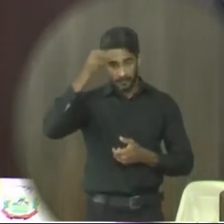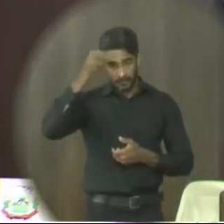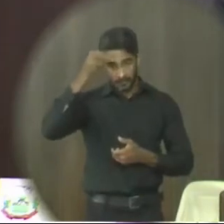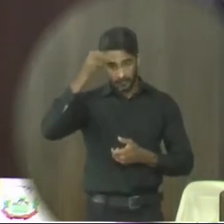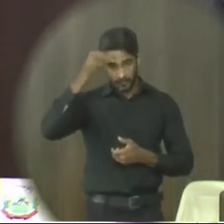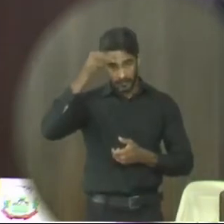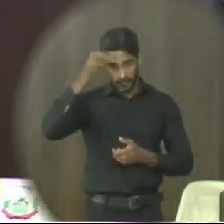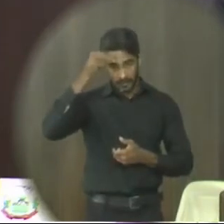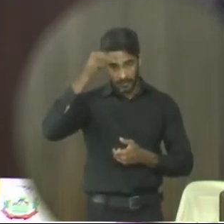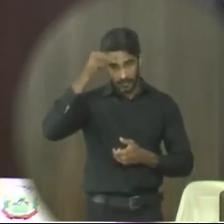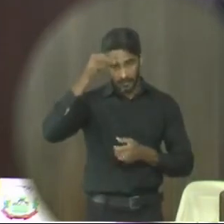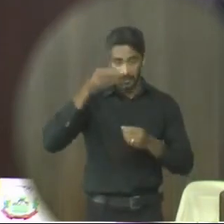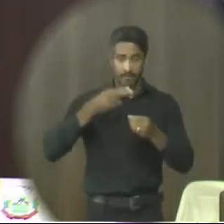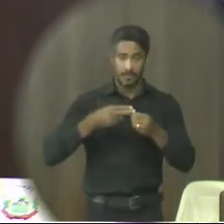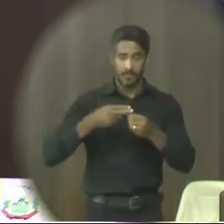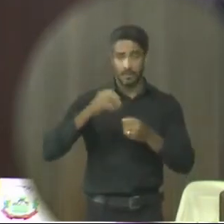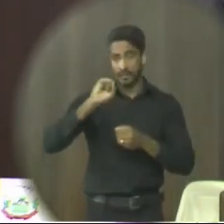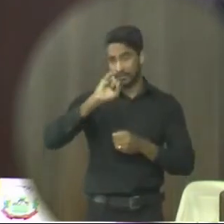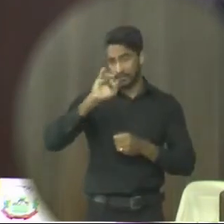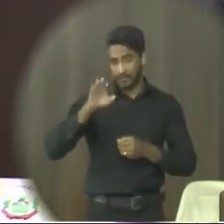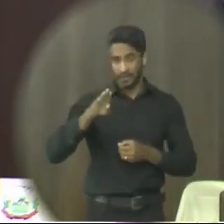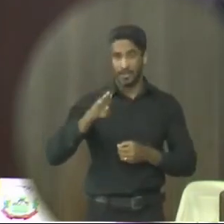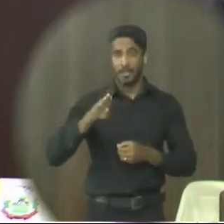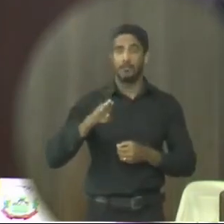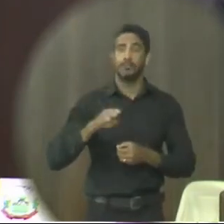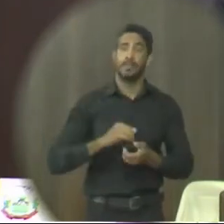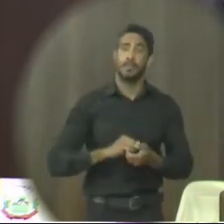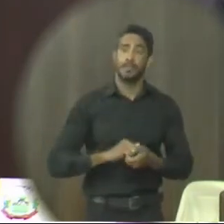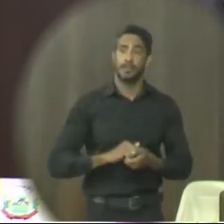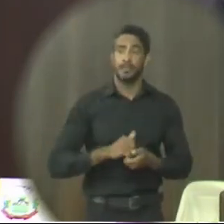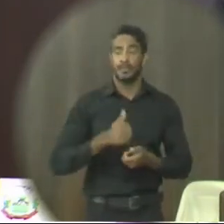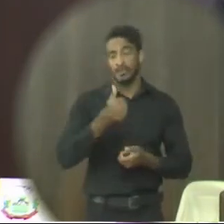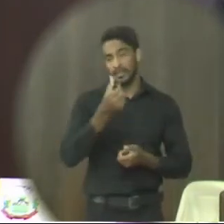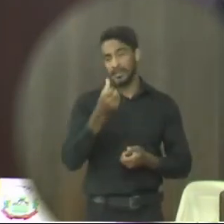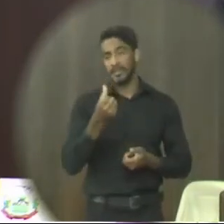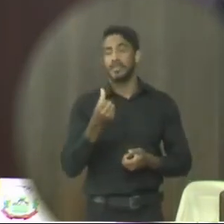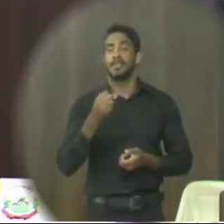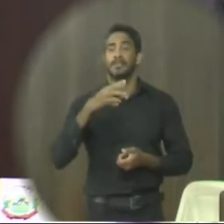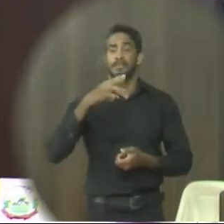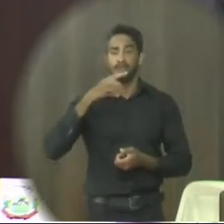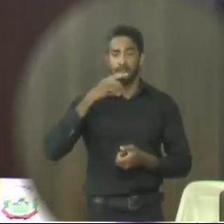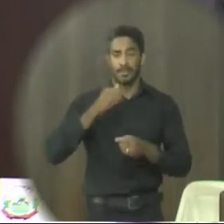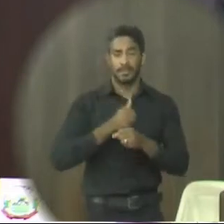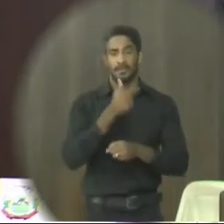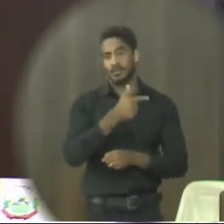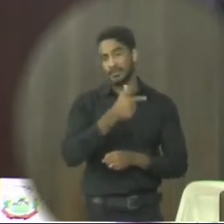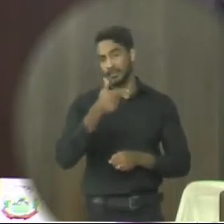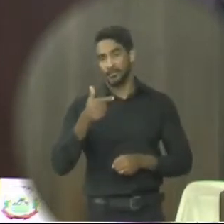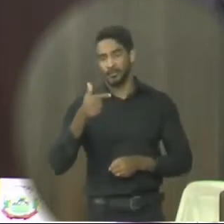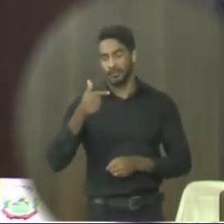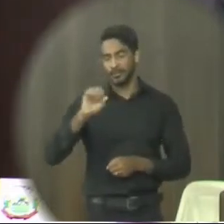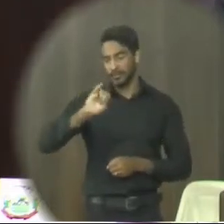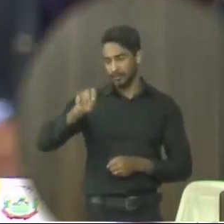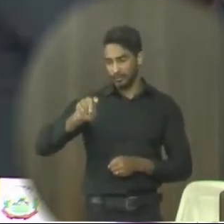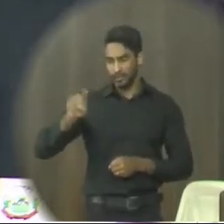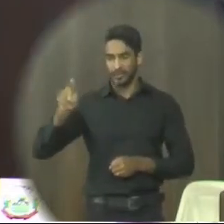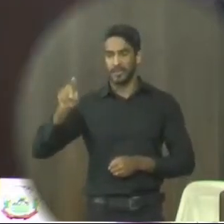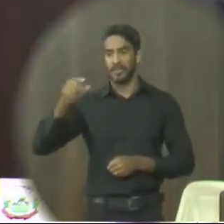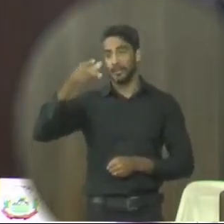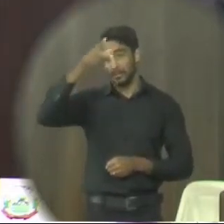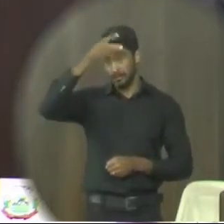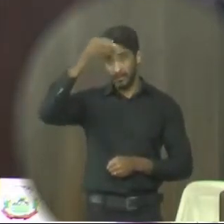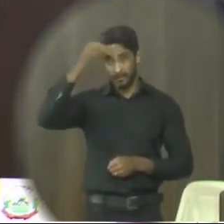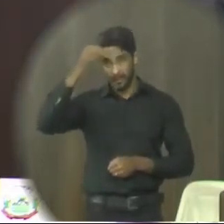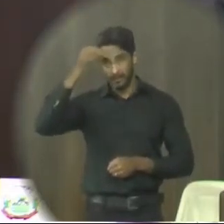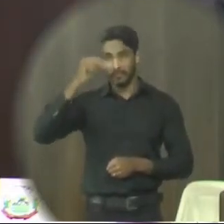Prefeitura Municipal Geral, 16 de março de 2022. José Aparecido Mendes, Prefeito Municipal. Núbia Bruno